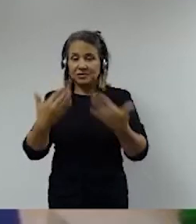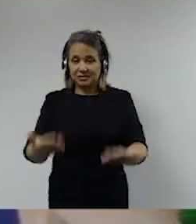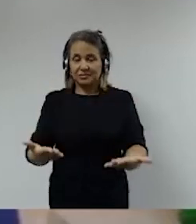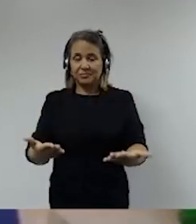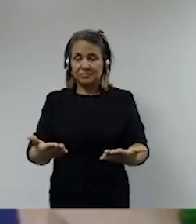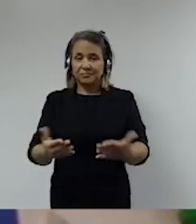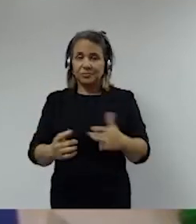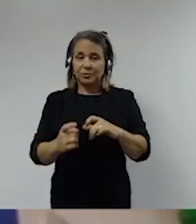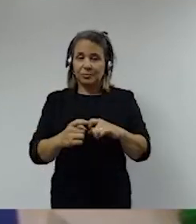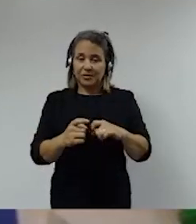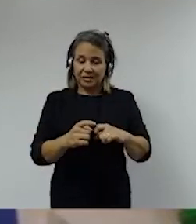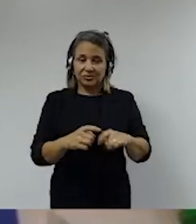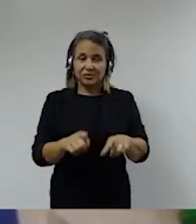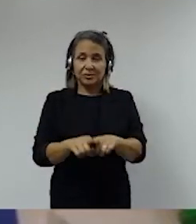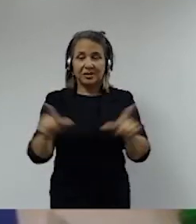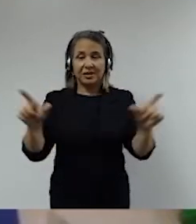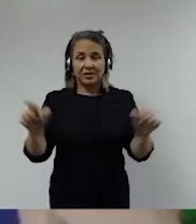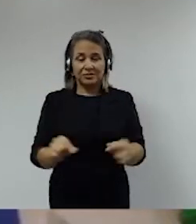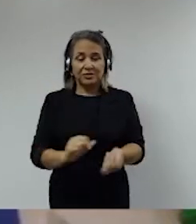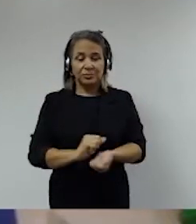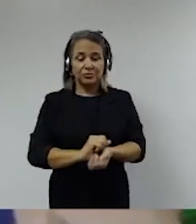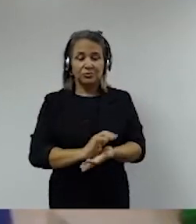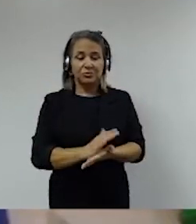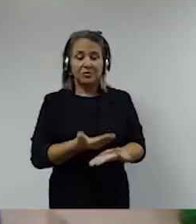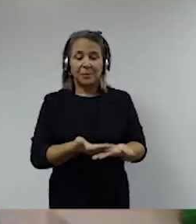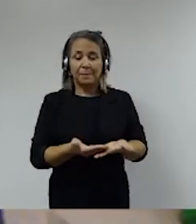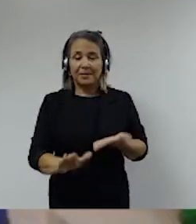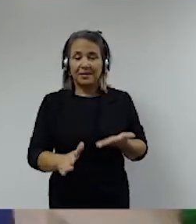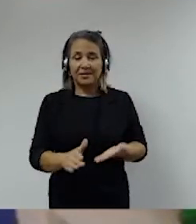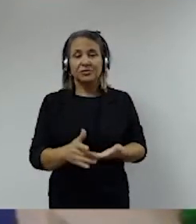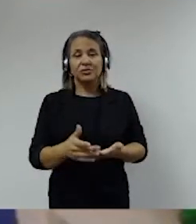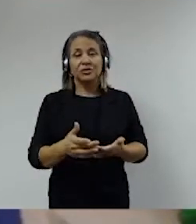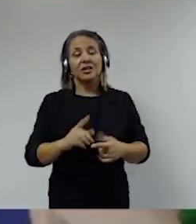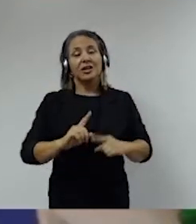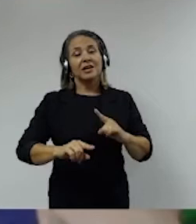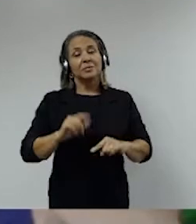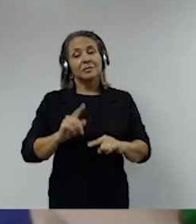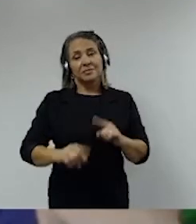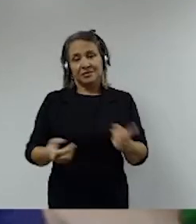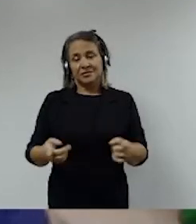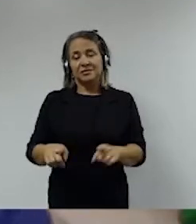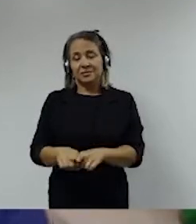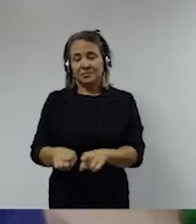reduzindo o desperdício dos equipamentos de proteção individual. Então, Sandra,